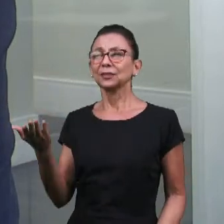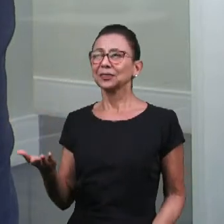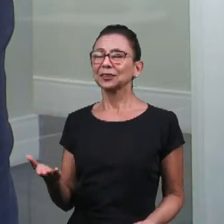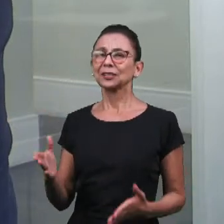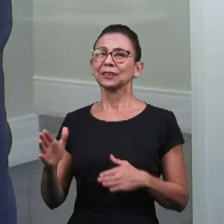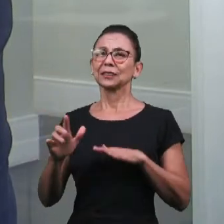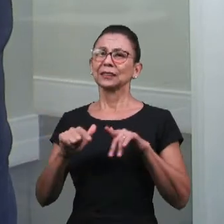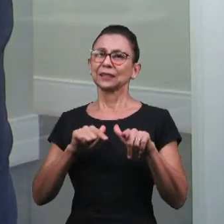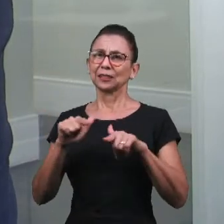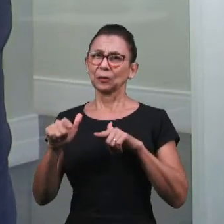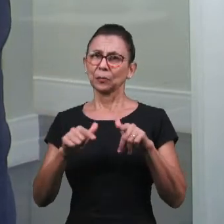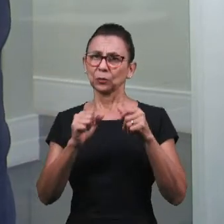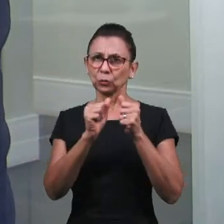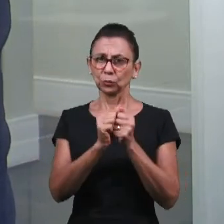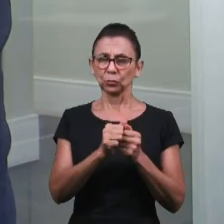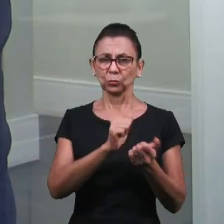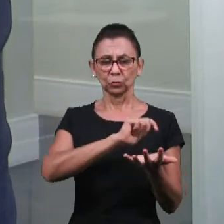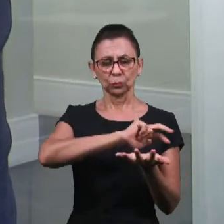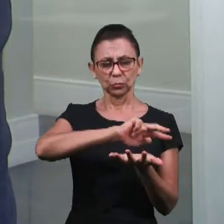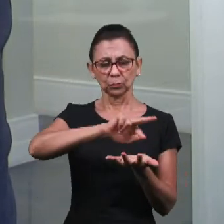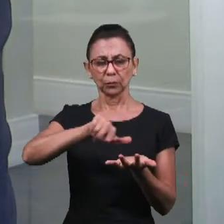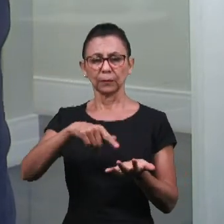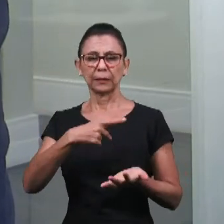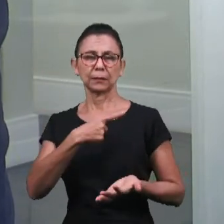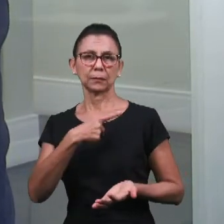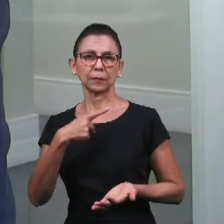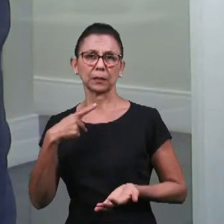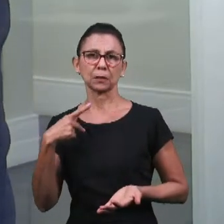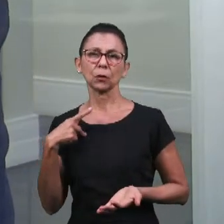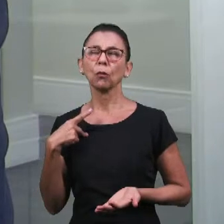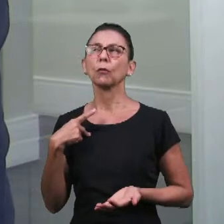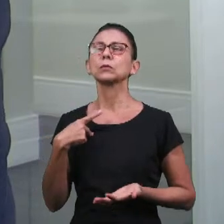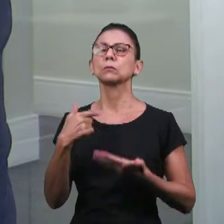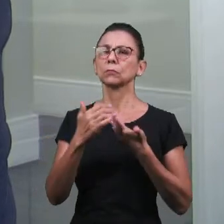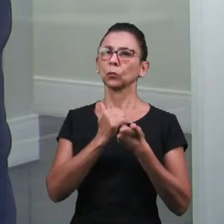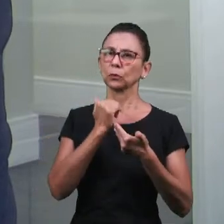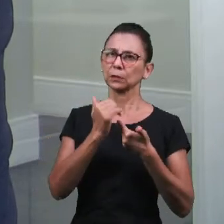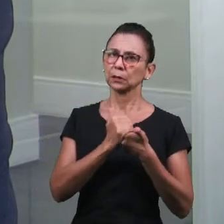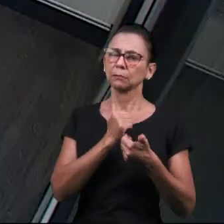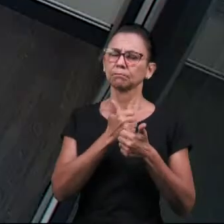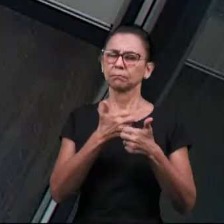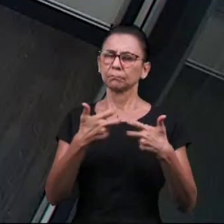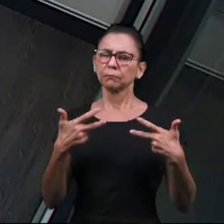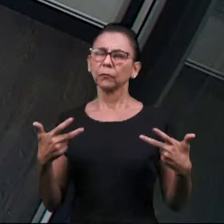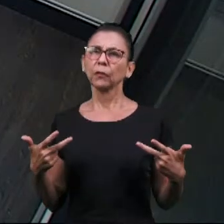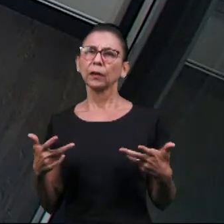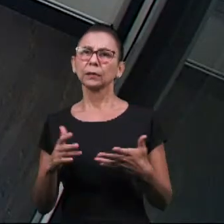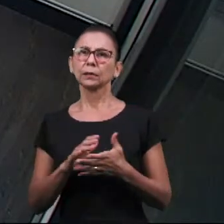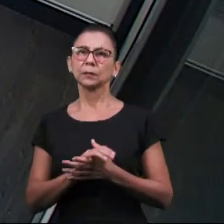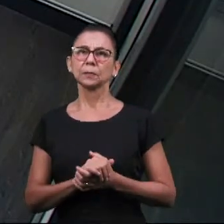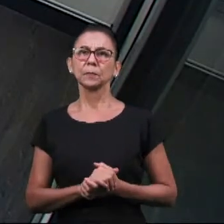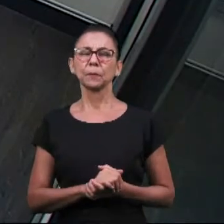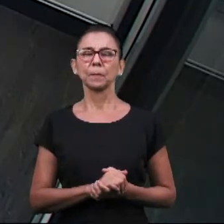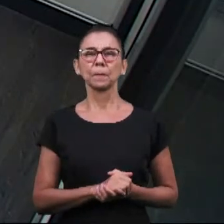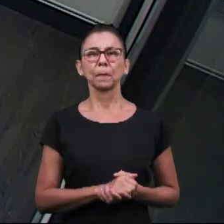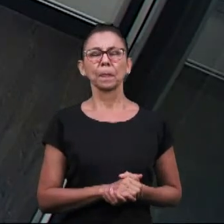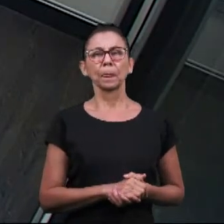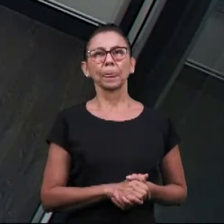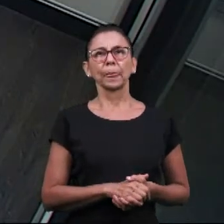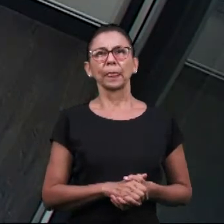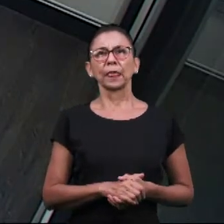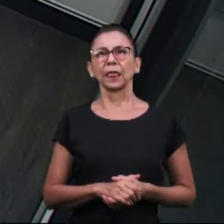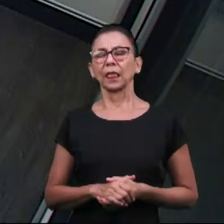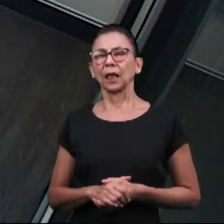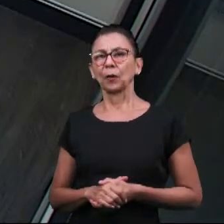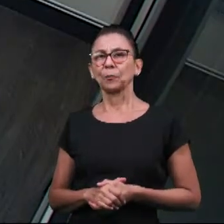muitos pastores, né? Então tive muitas orientações, né? O diaconato veio antes ou depois do casamento? Depois